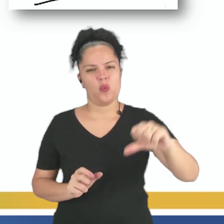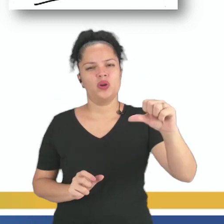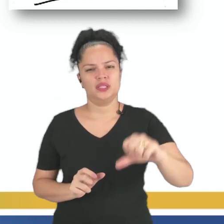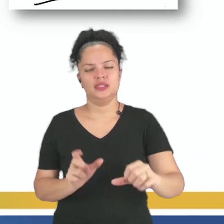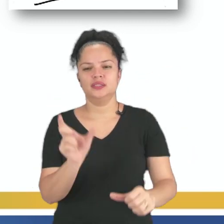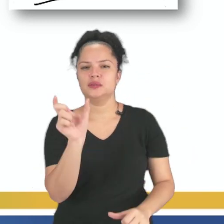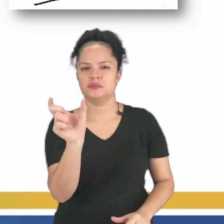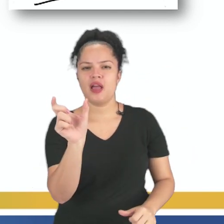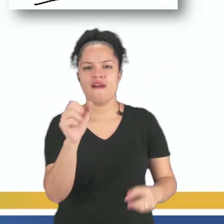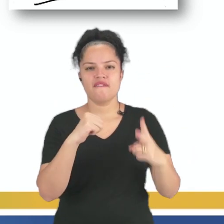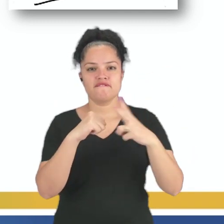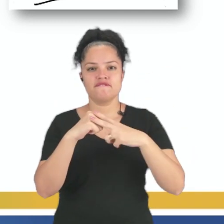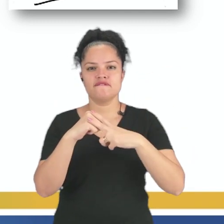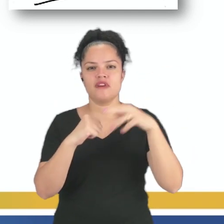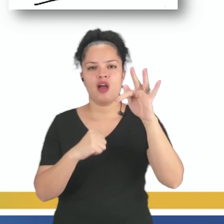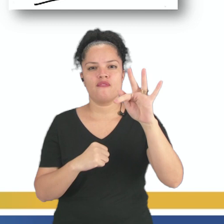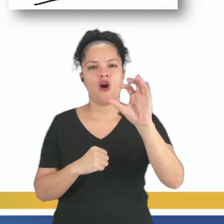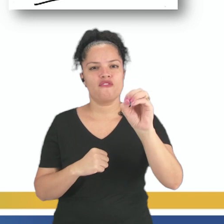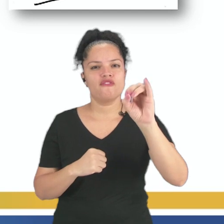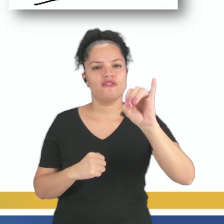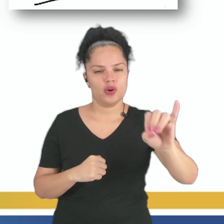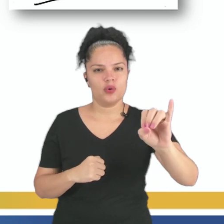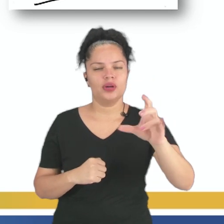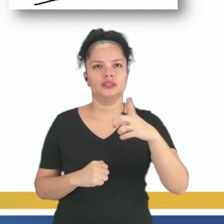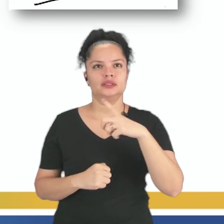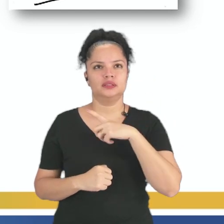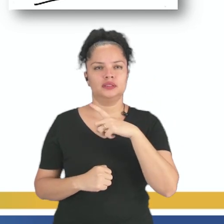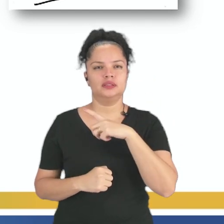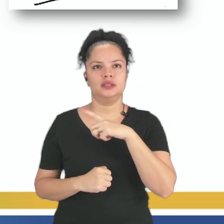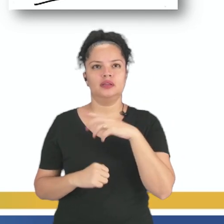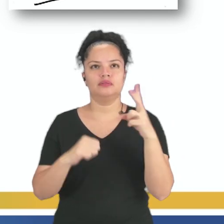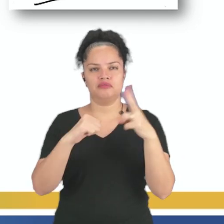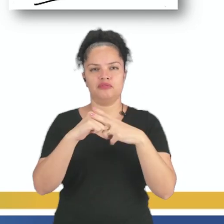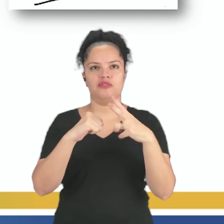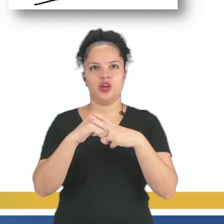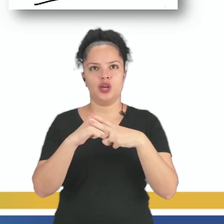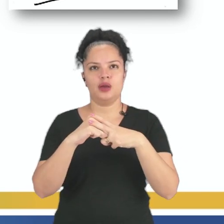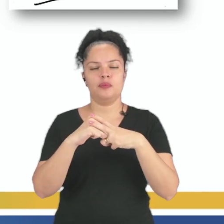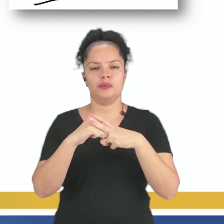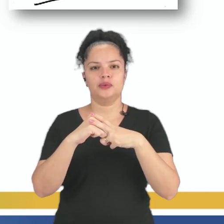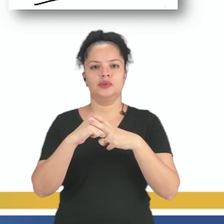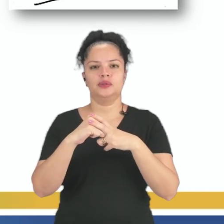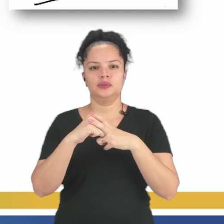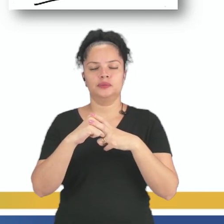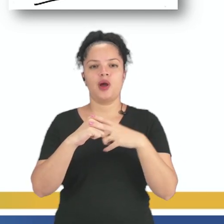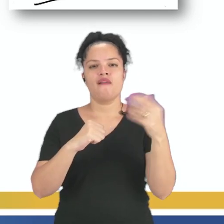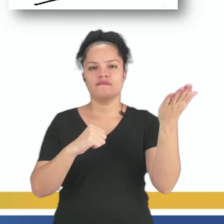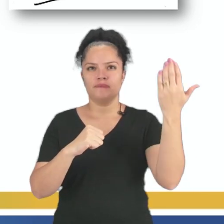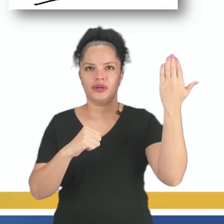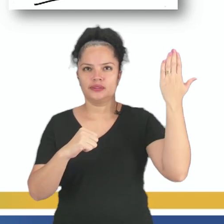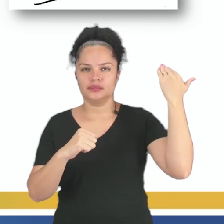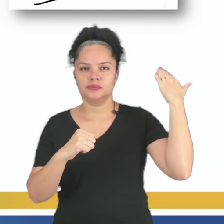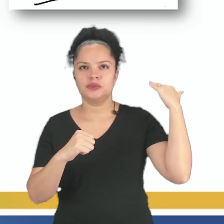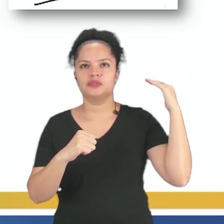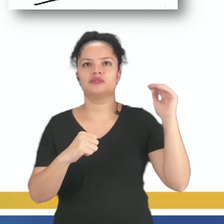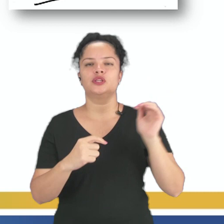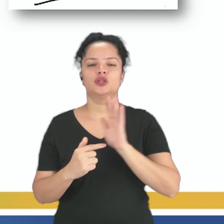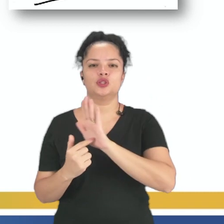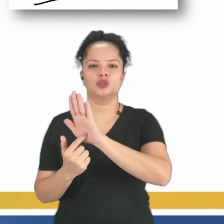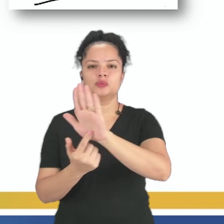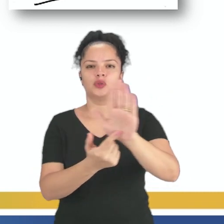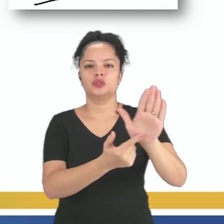grifado foi. Nós temos esse verbo no pretérito perfeito, denotando o